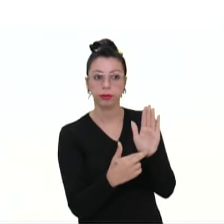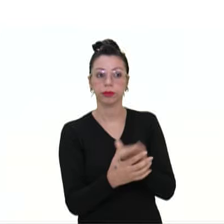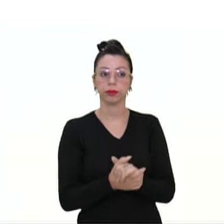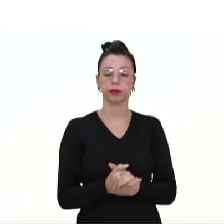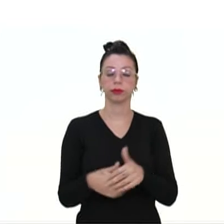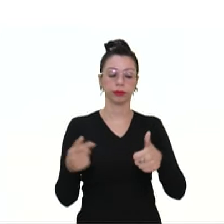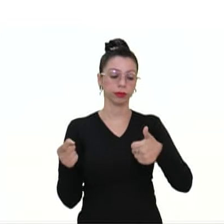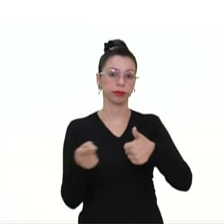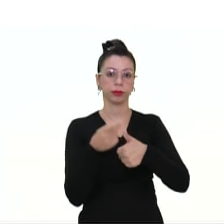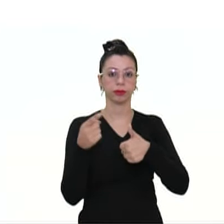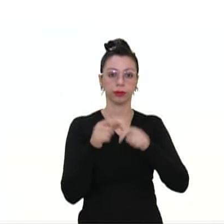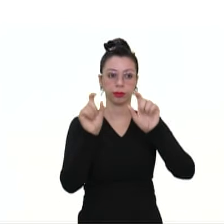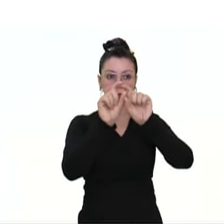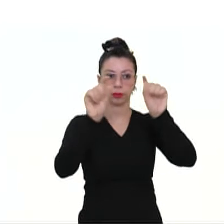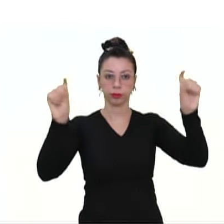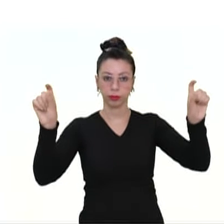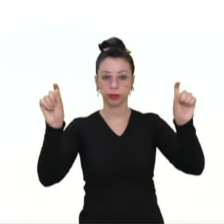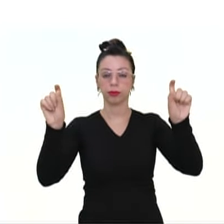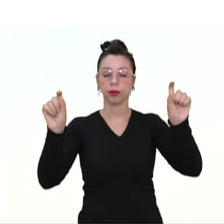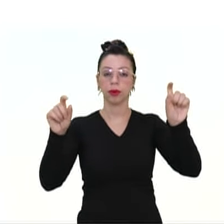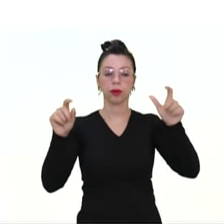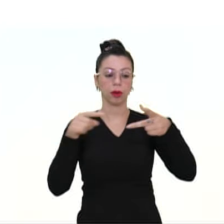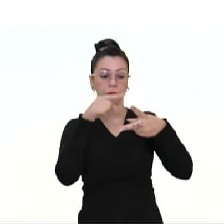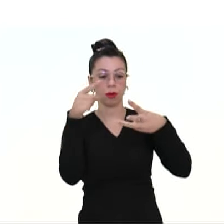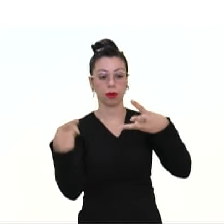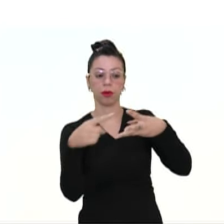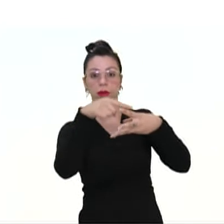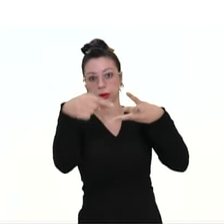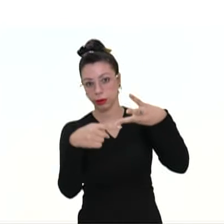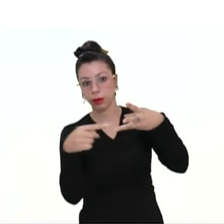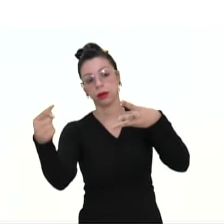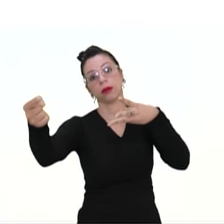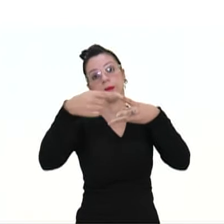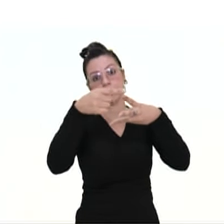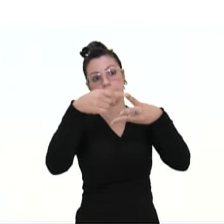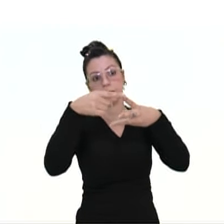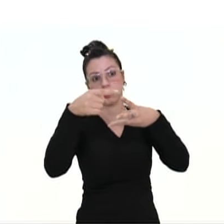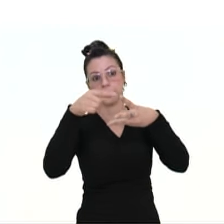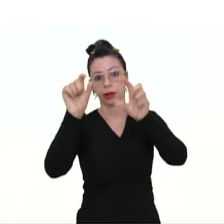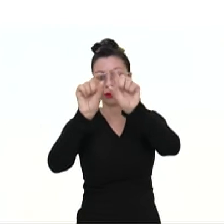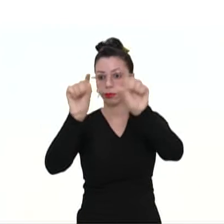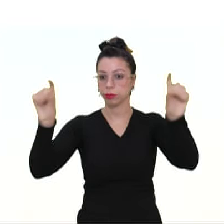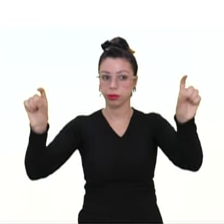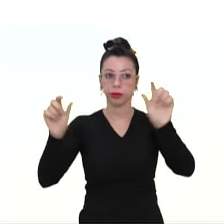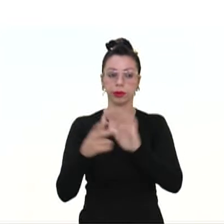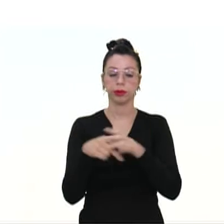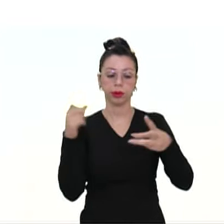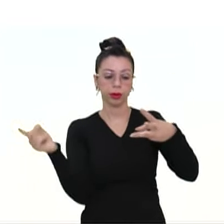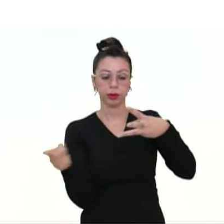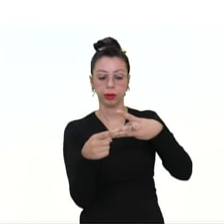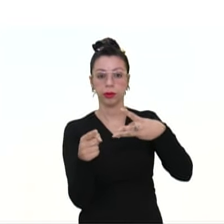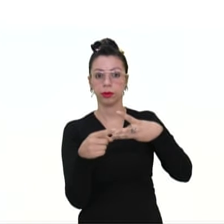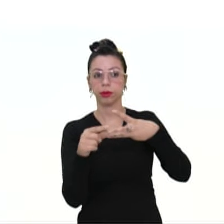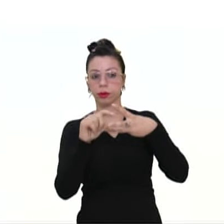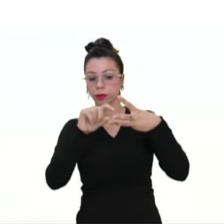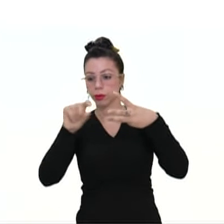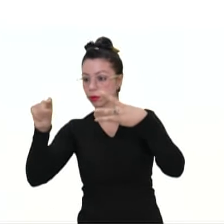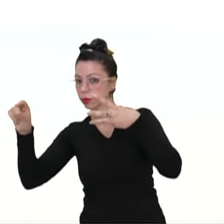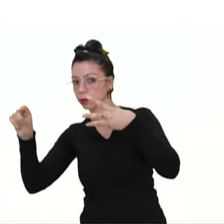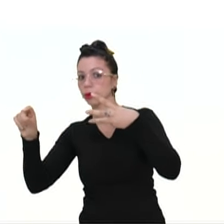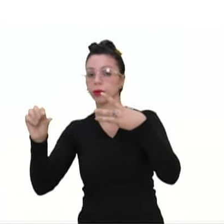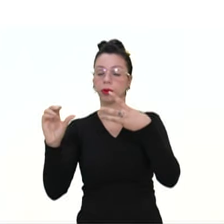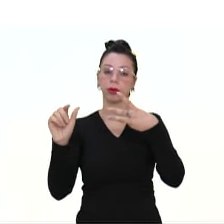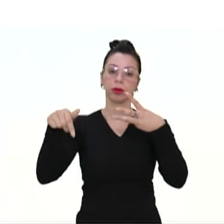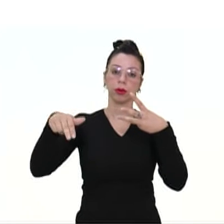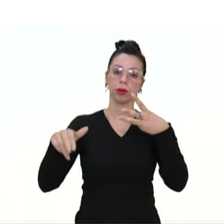Primeira propriedade, propriedade do produto, ó, desmembrando log de A mais log de B na base C. E a segunda propriedade, né? A propriedade do